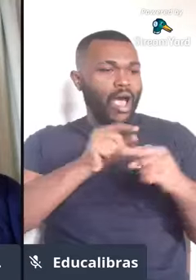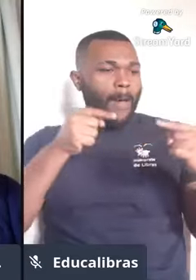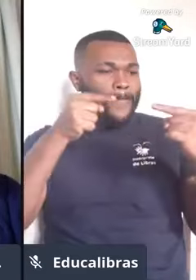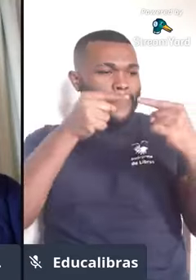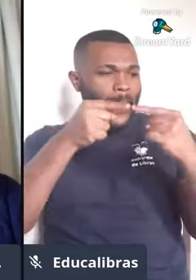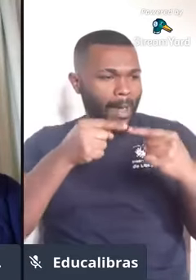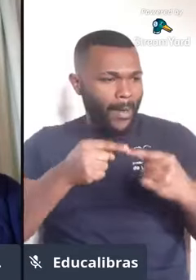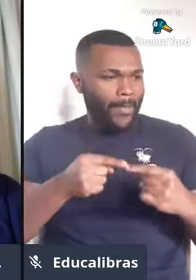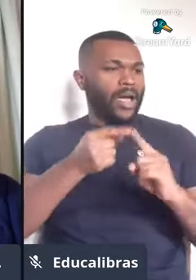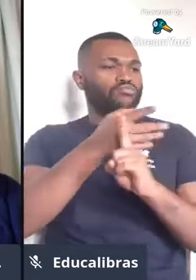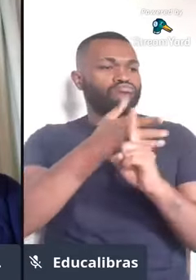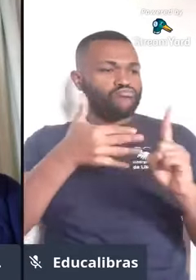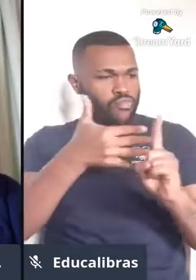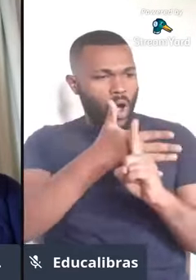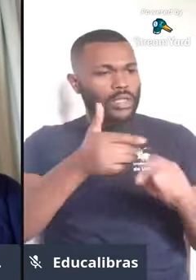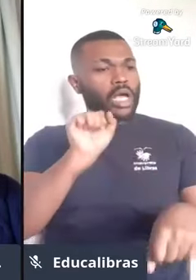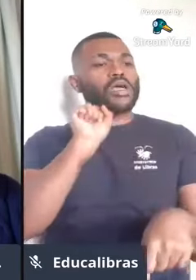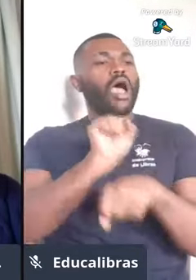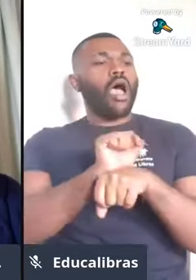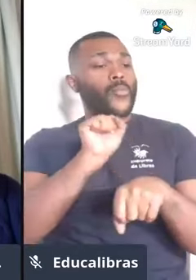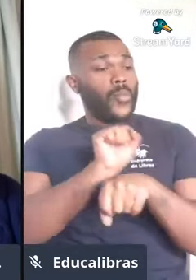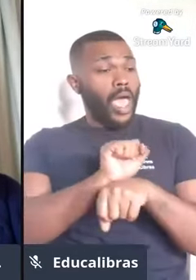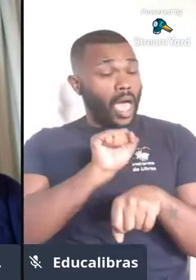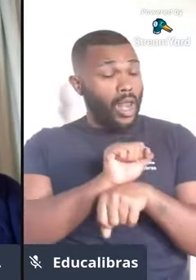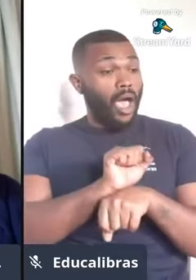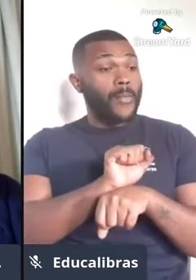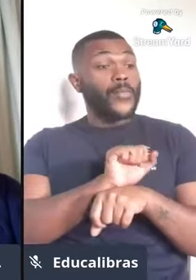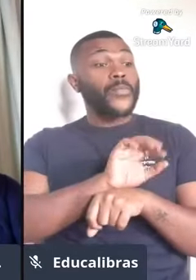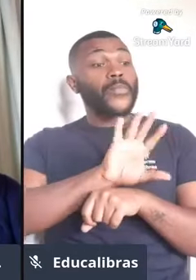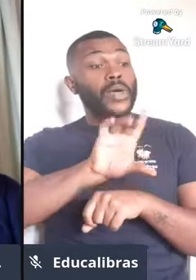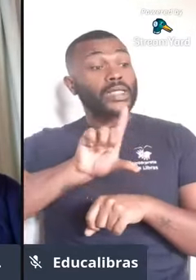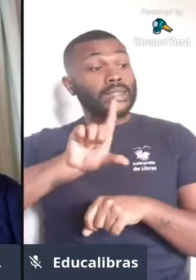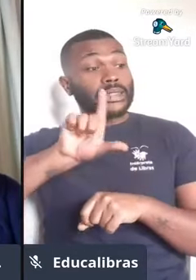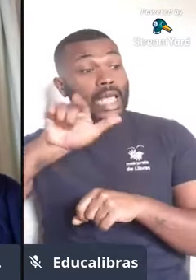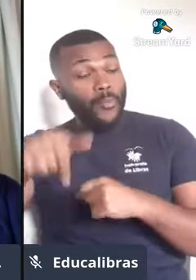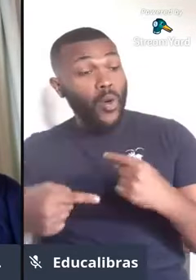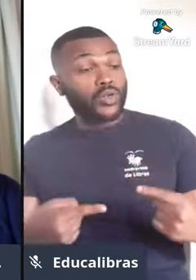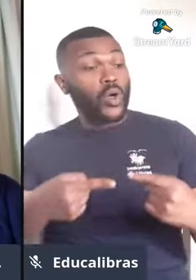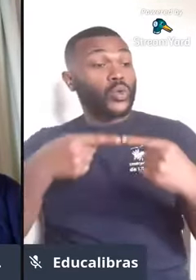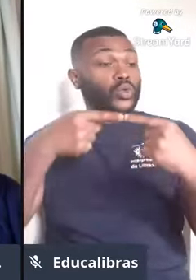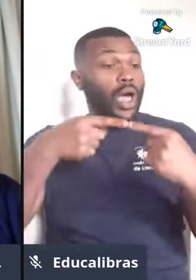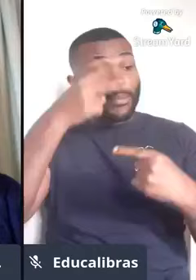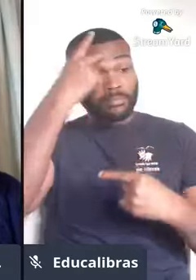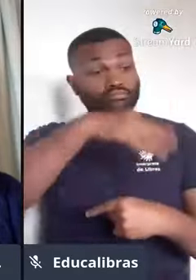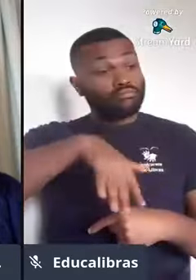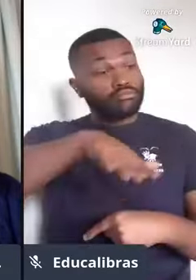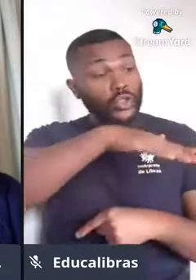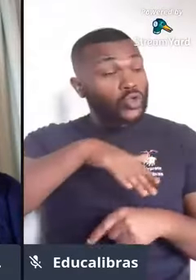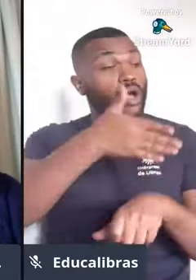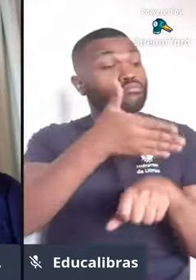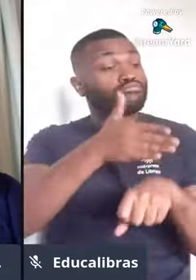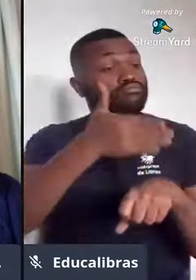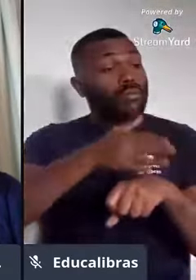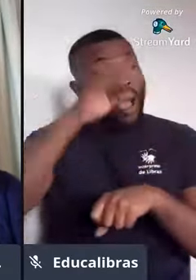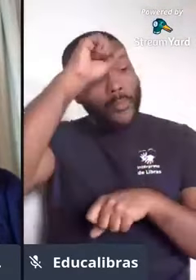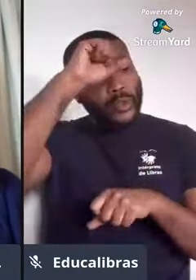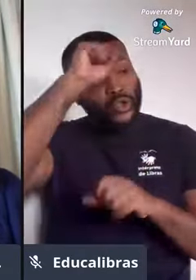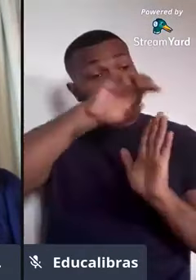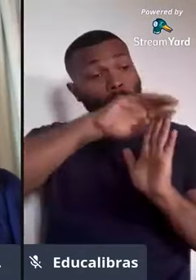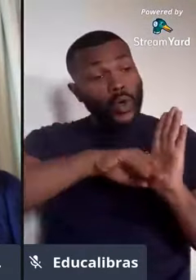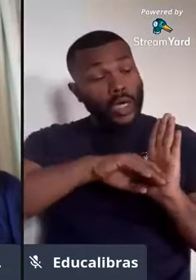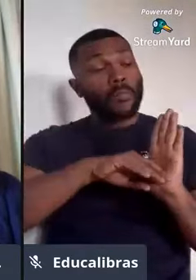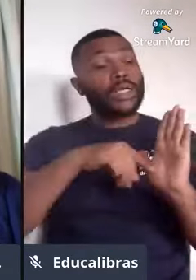deficiência em igual número ao de aprendizes com deficiência que essa empresa tem, enquanto durar a aprendizagem. Fim